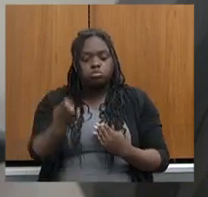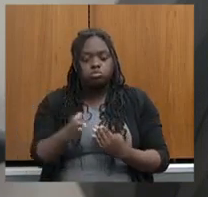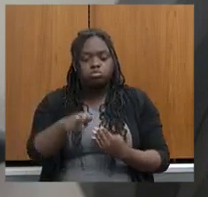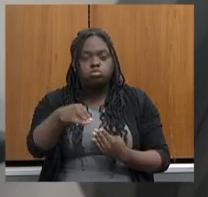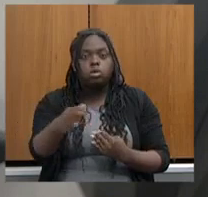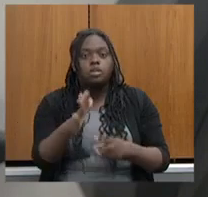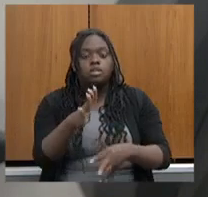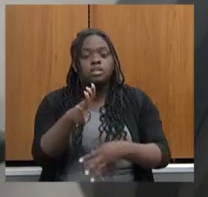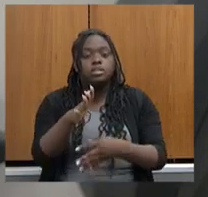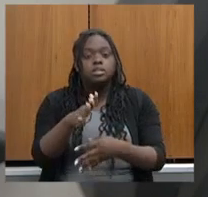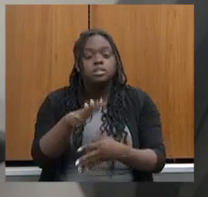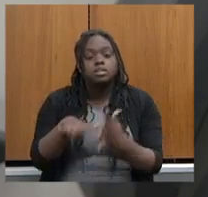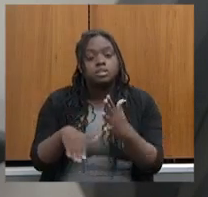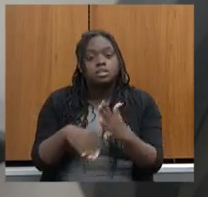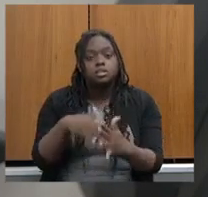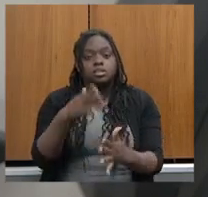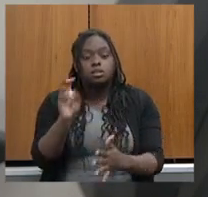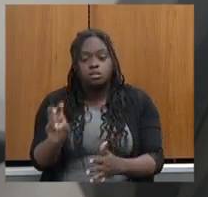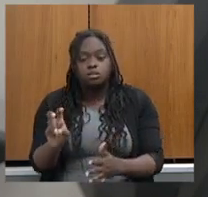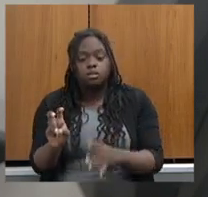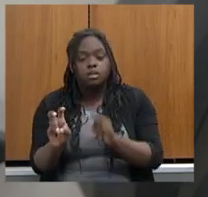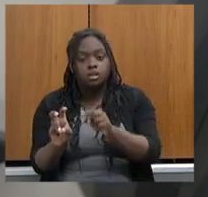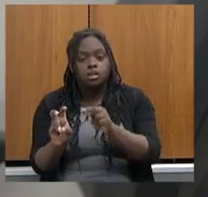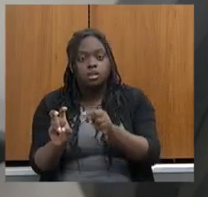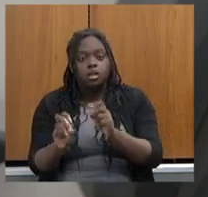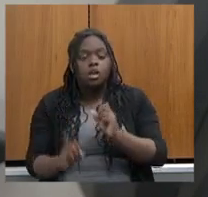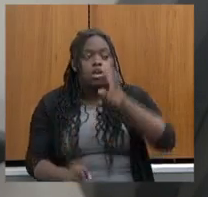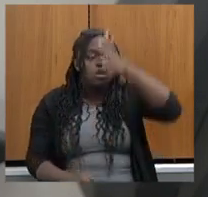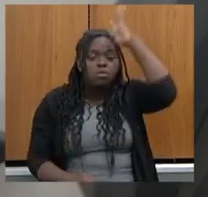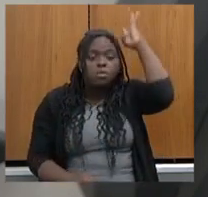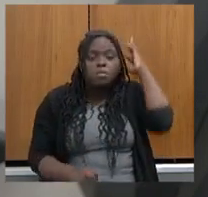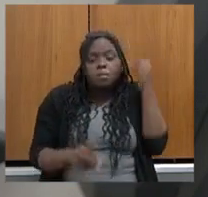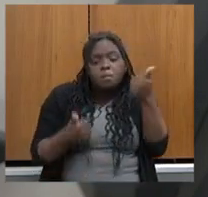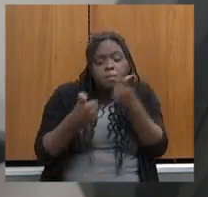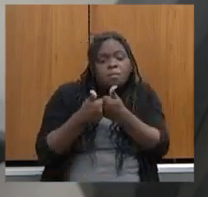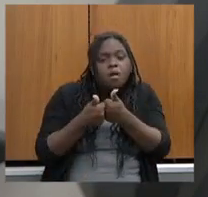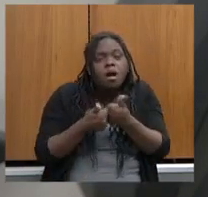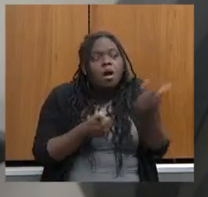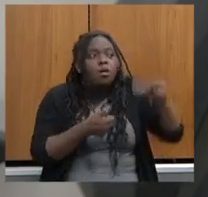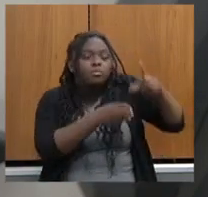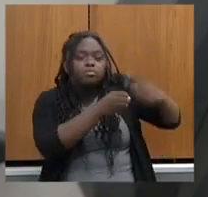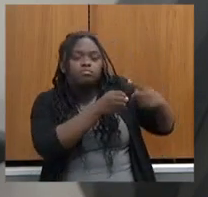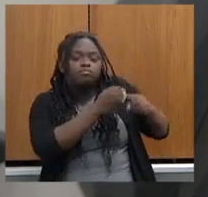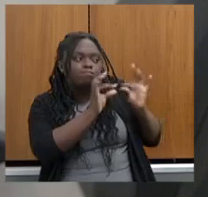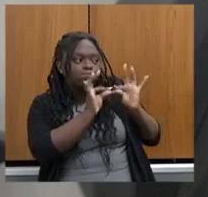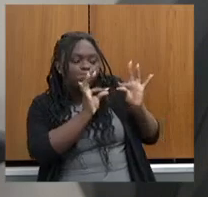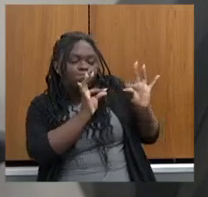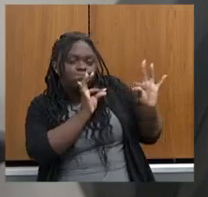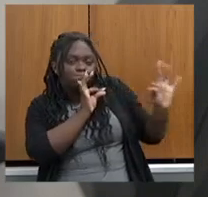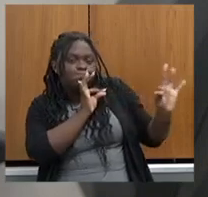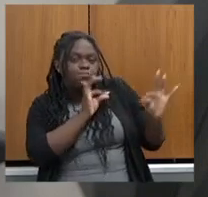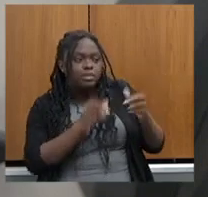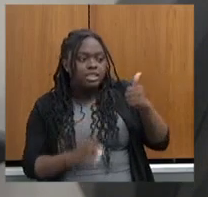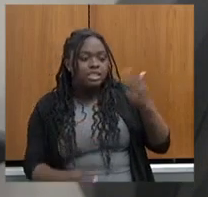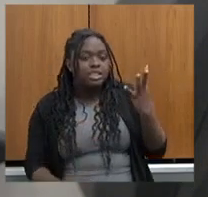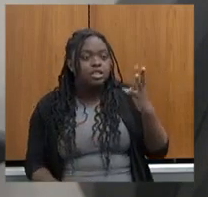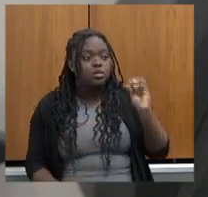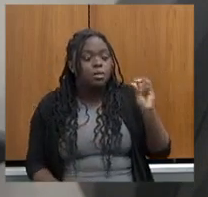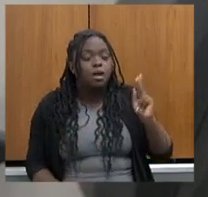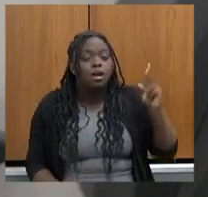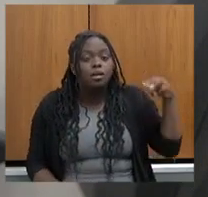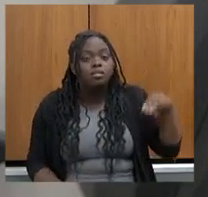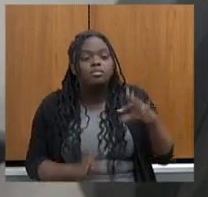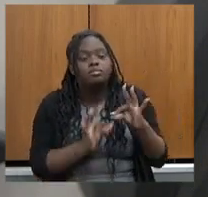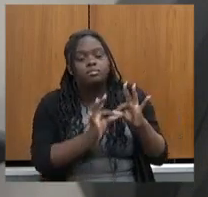e o bombeiro mais próximo tava em Patos de Minas você não estou equivocado Comandante sobre corrija-se 30 ou 140 Km do local